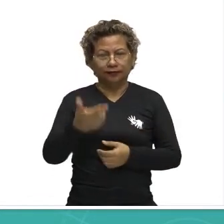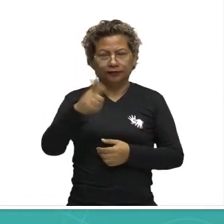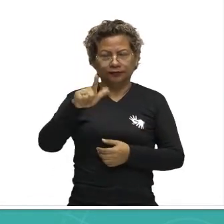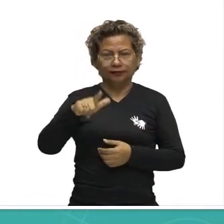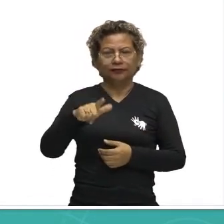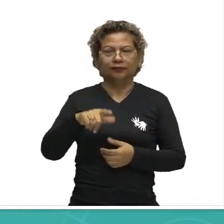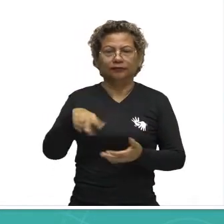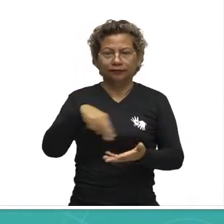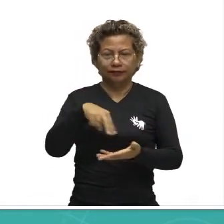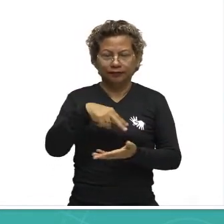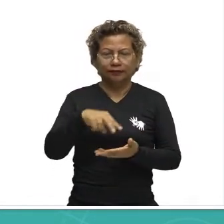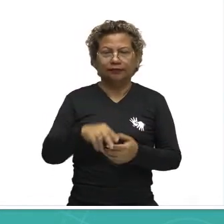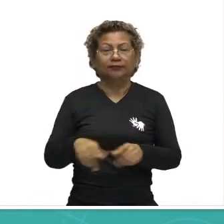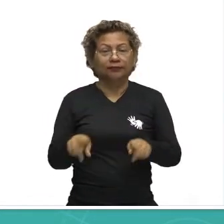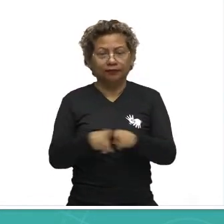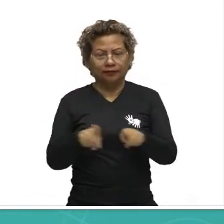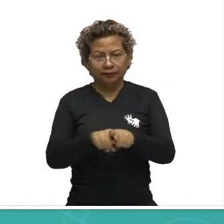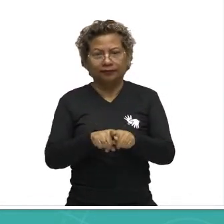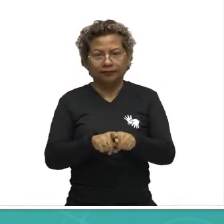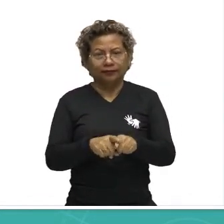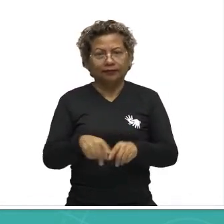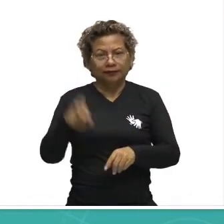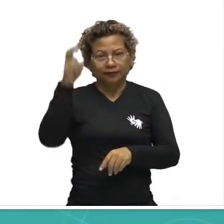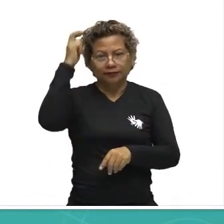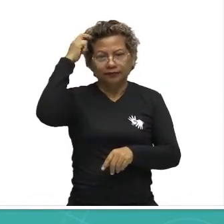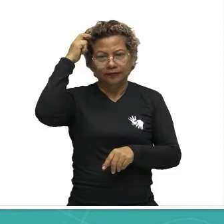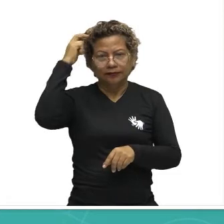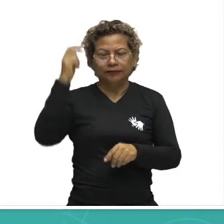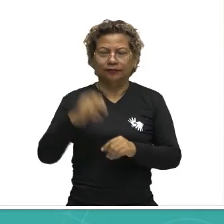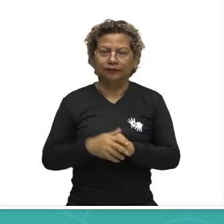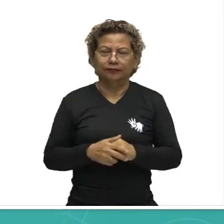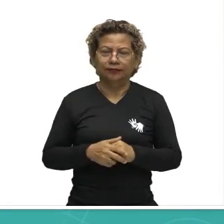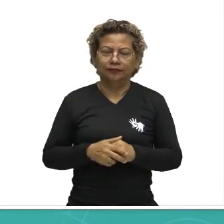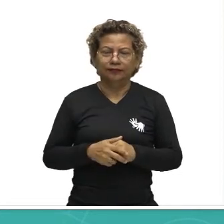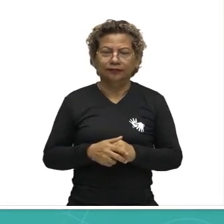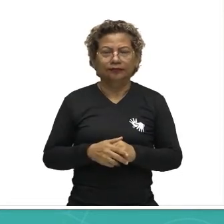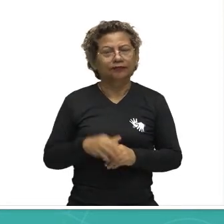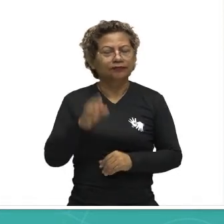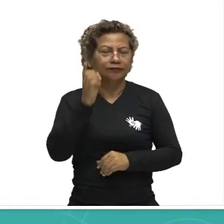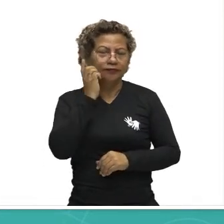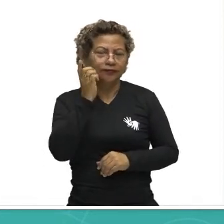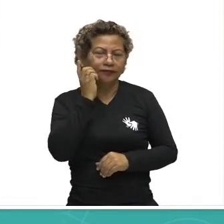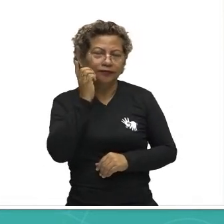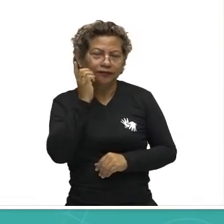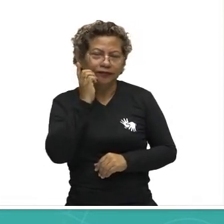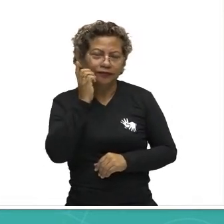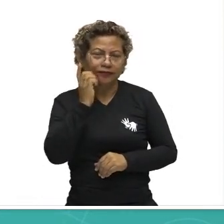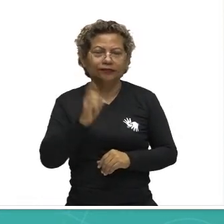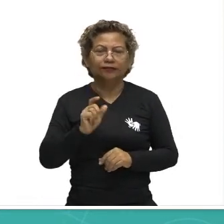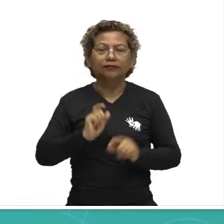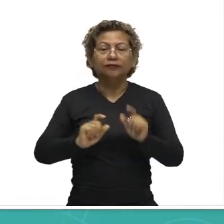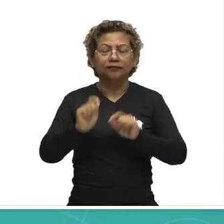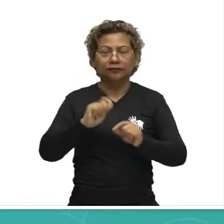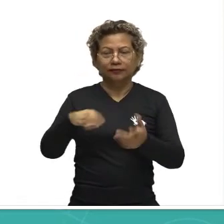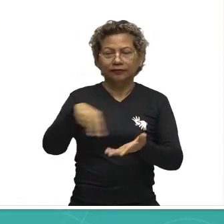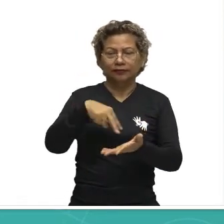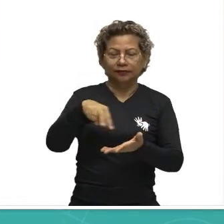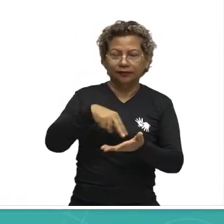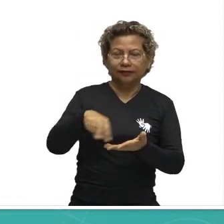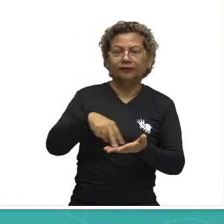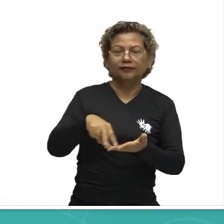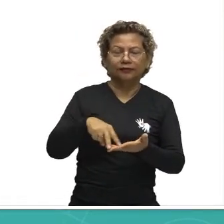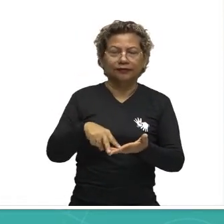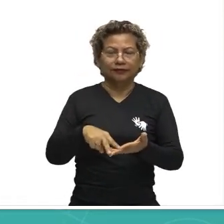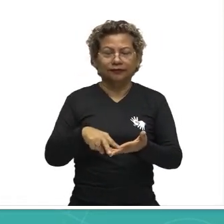muito presente na nossa cultura. Algo que eles estão, assim, constantemente no nosso dia a dia, que é a dança portuguesa. Vamos